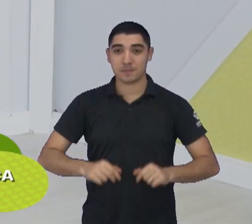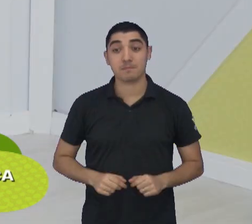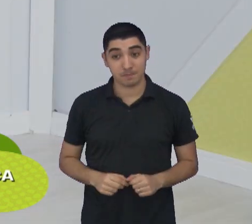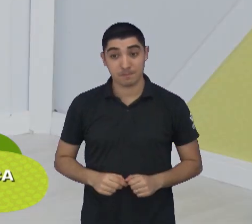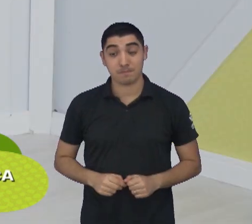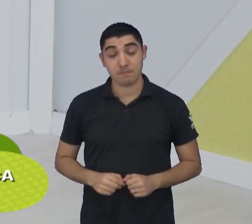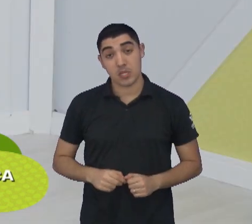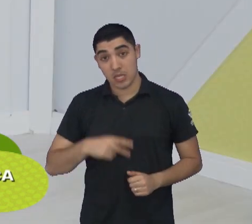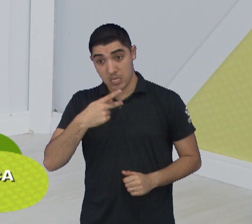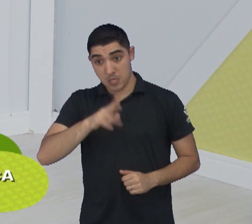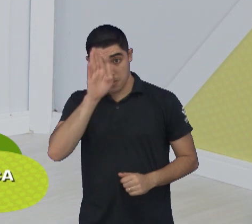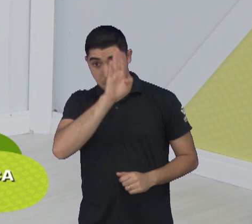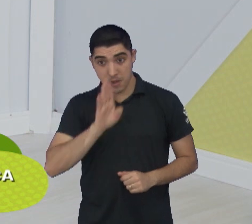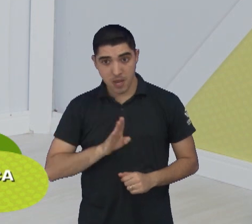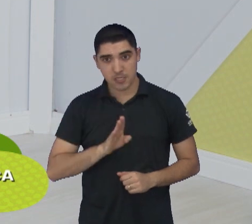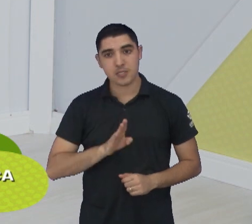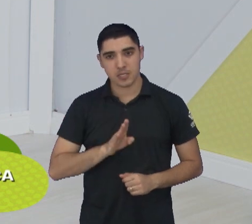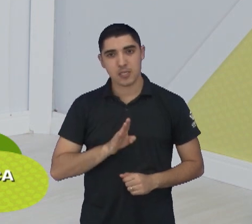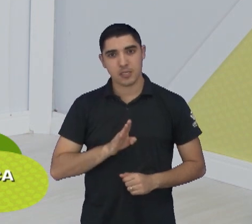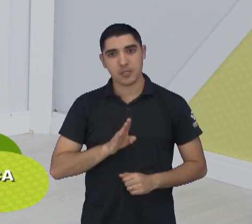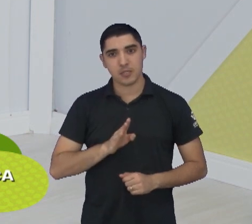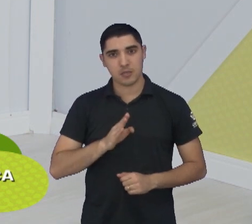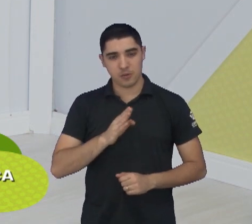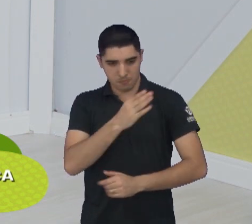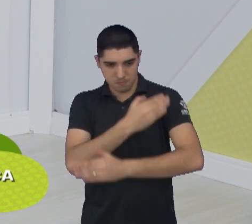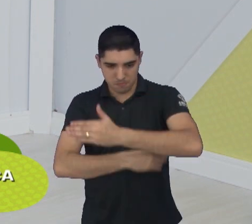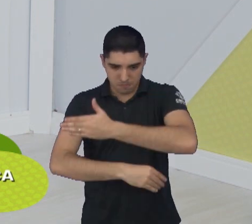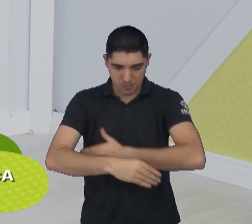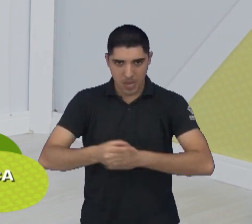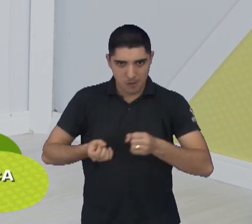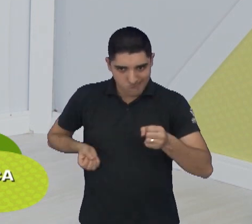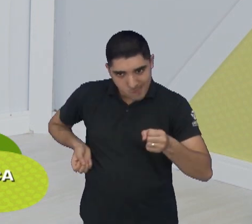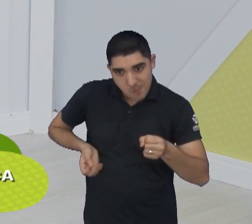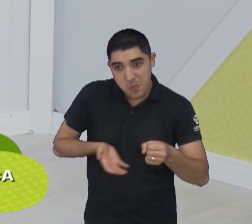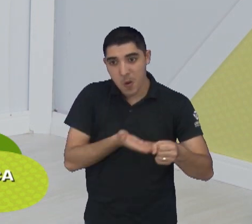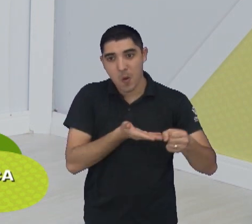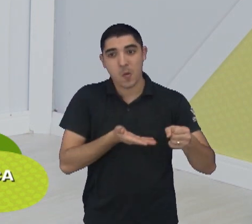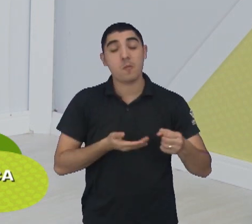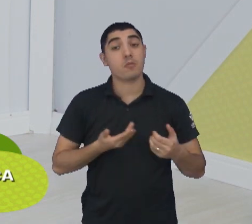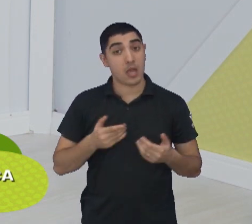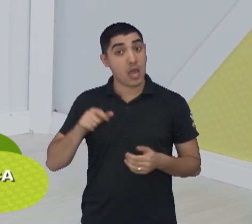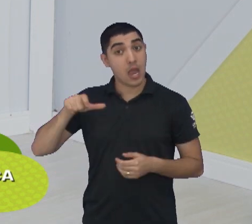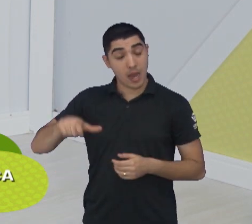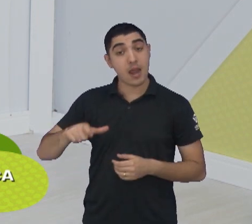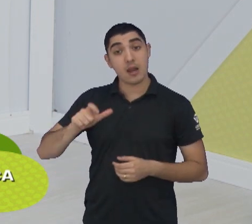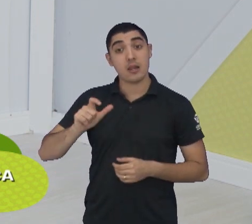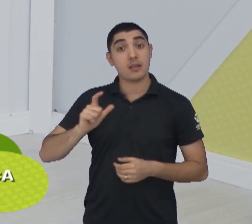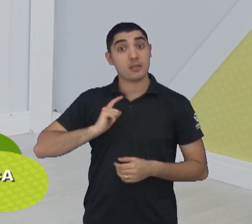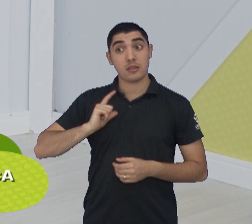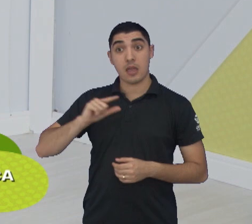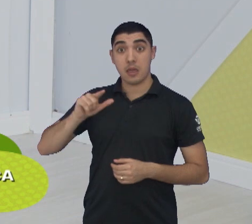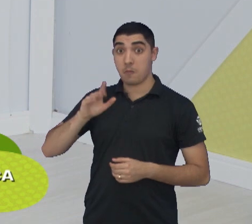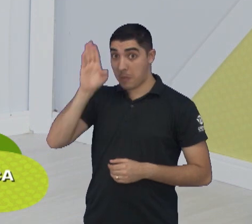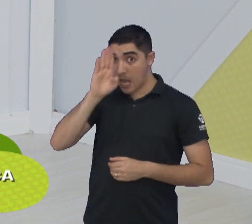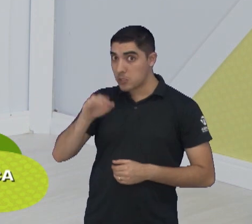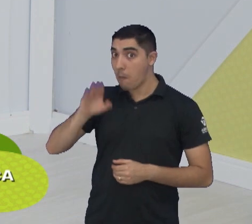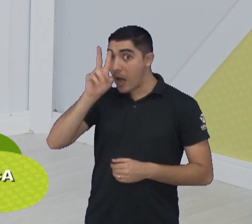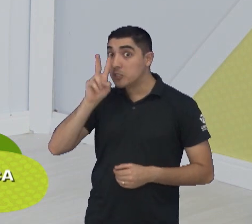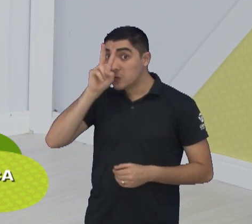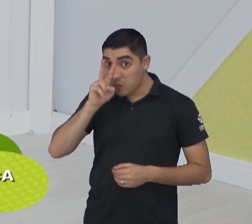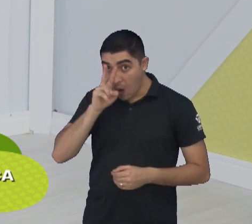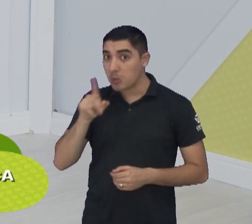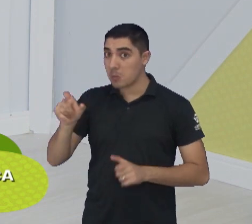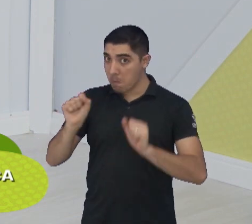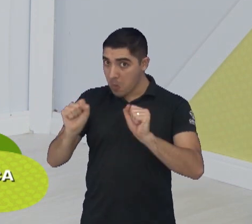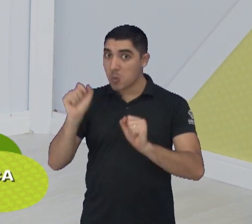time brasileiro de parabocha, né, de bocha paralímpica, melhor dizendo, vai como um dos favoritos a conquistar medalhas